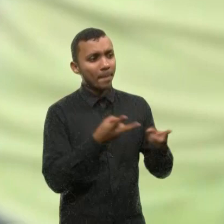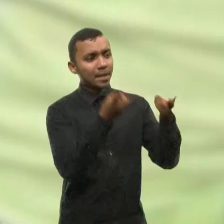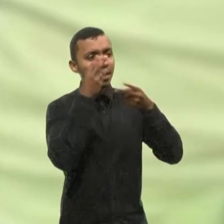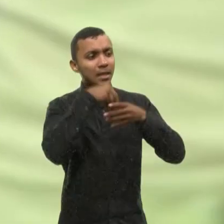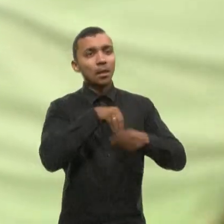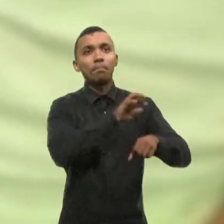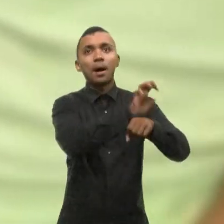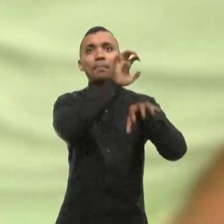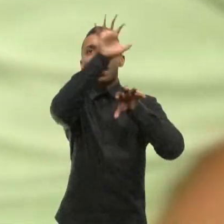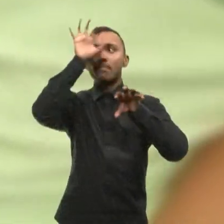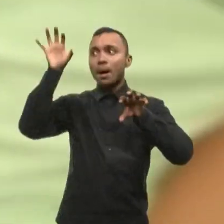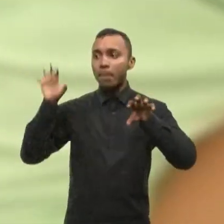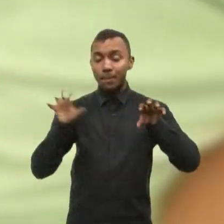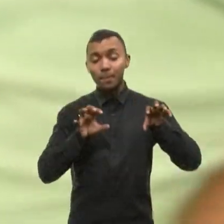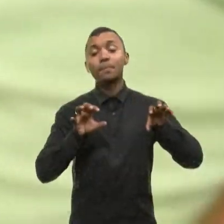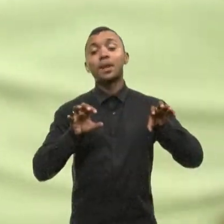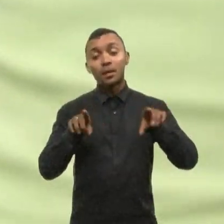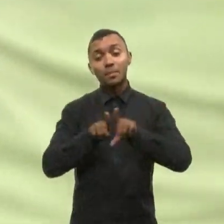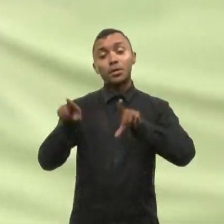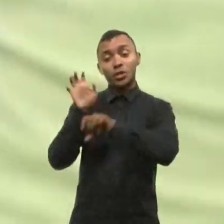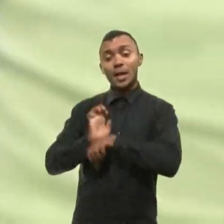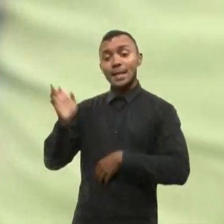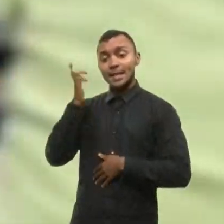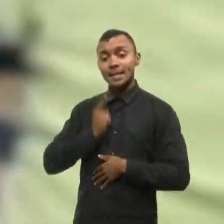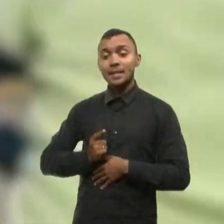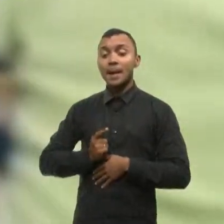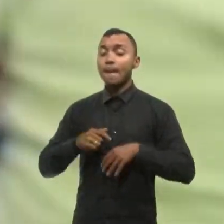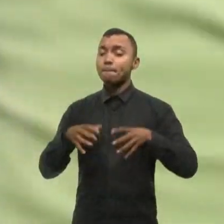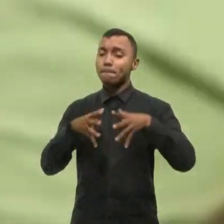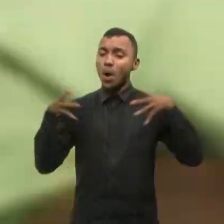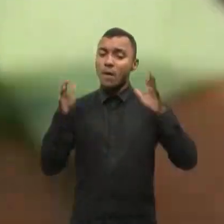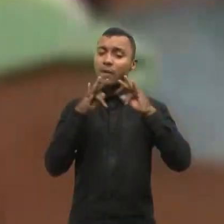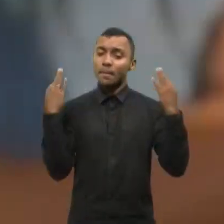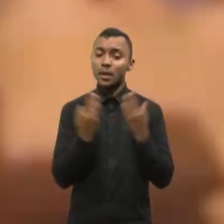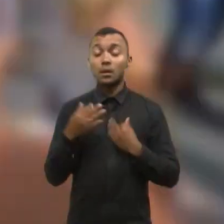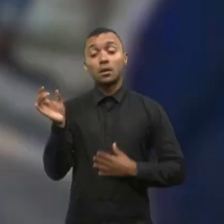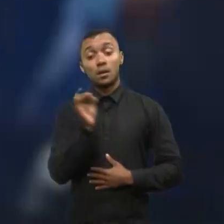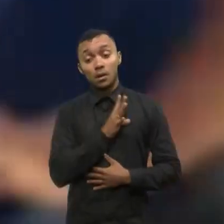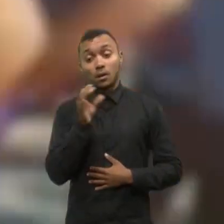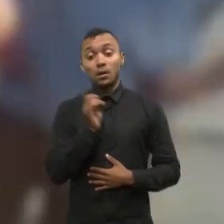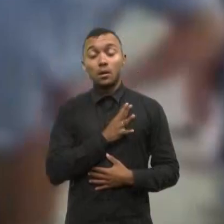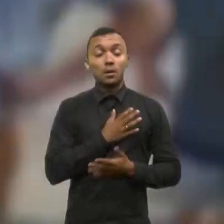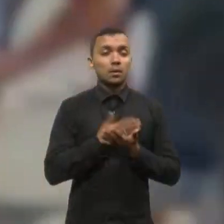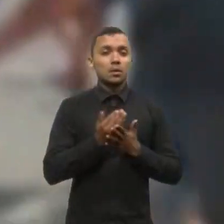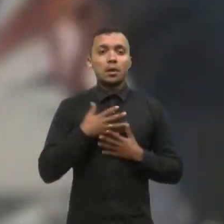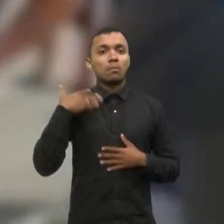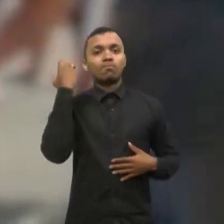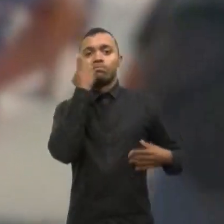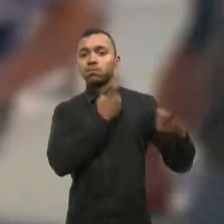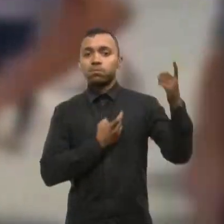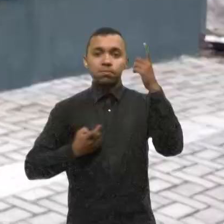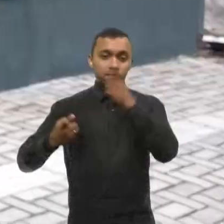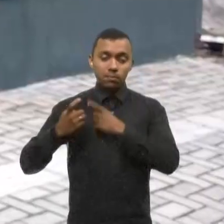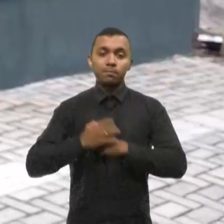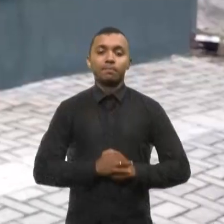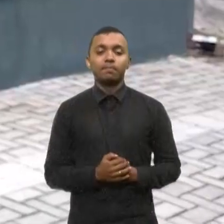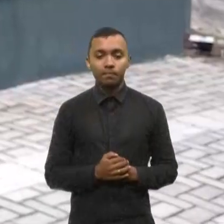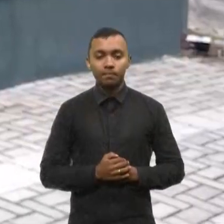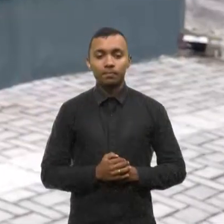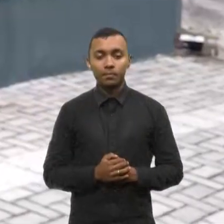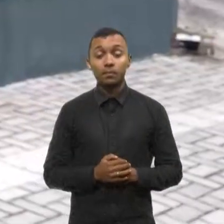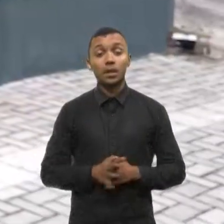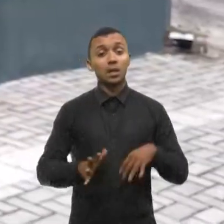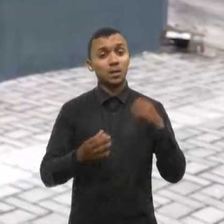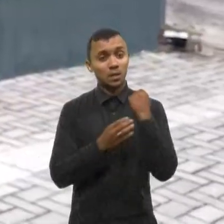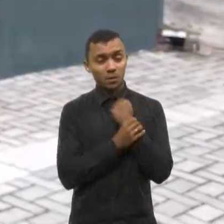estados do Brasil, inclusive no Ceará, o que tem deixado pais e alunos muito preocupados e inseguros. A segurança, a